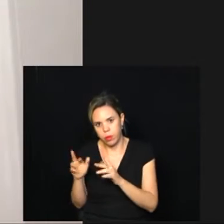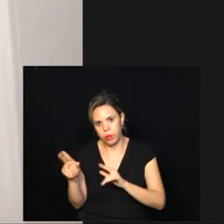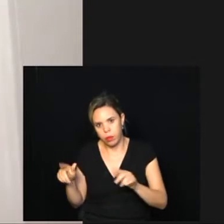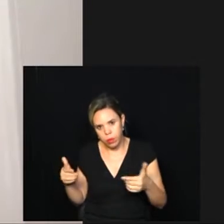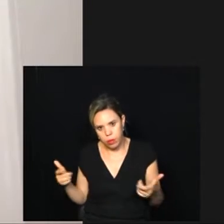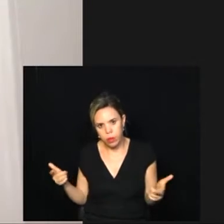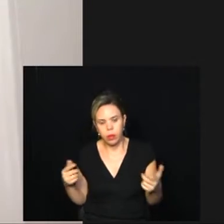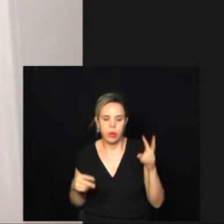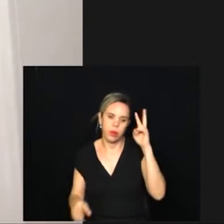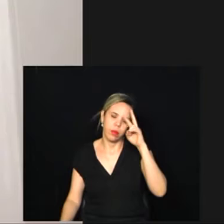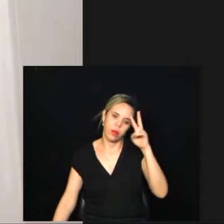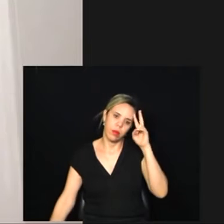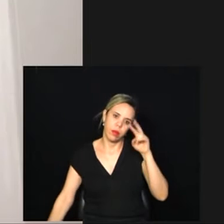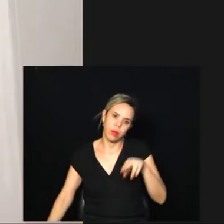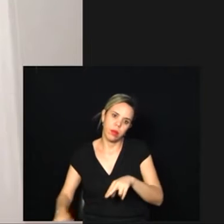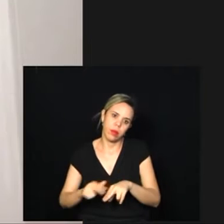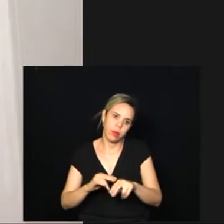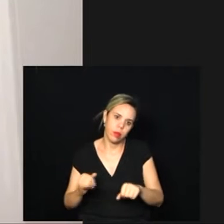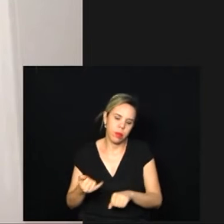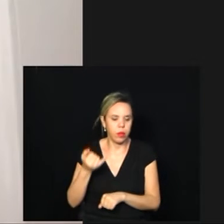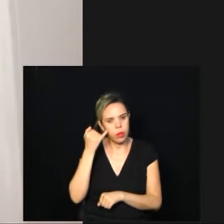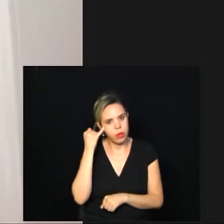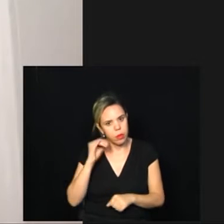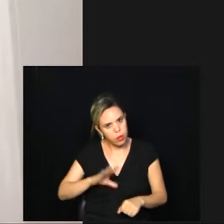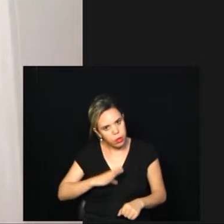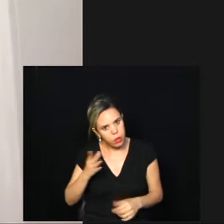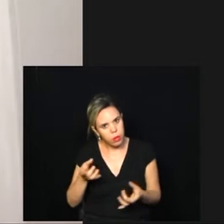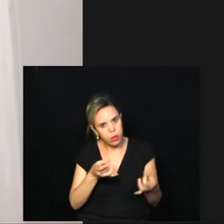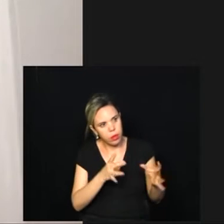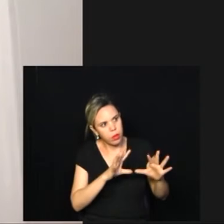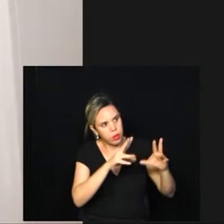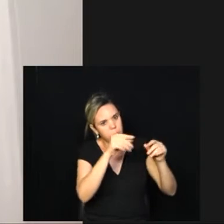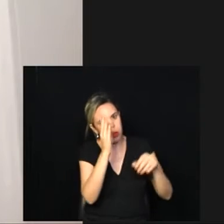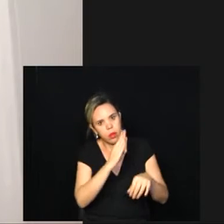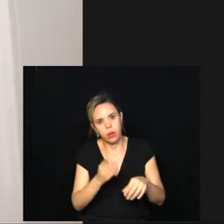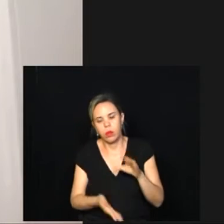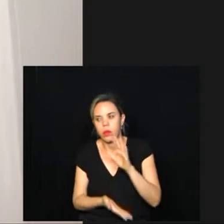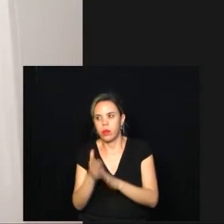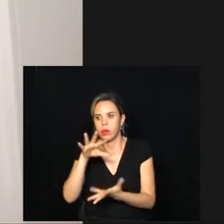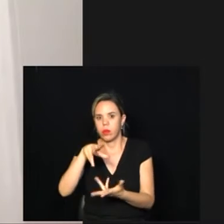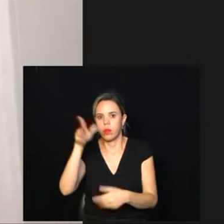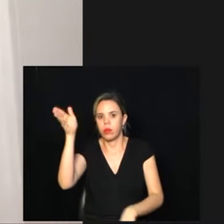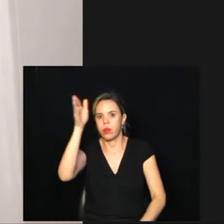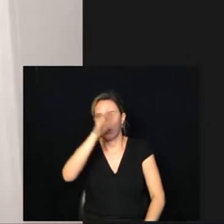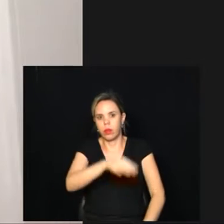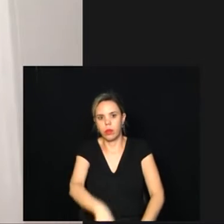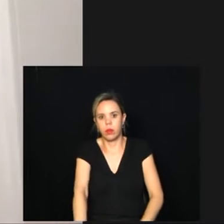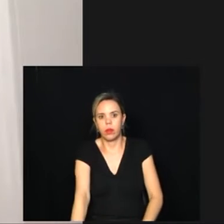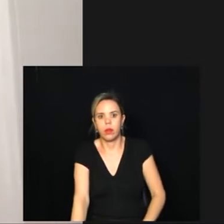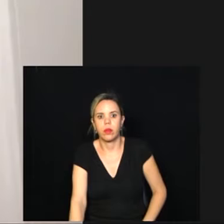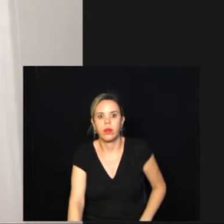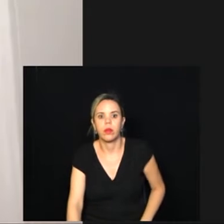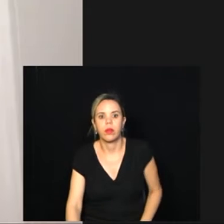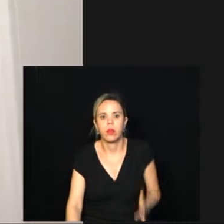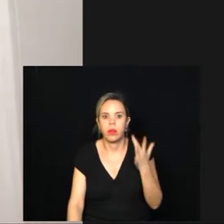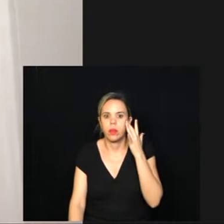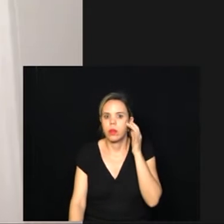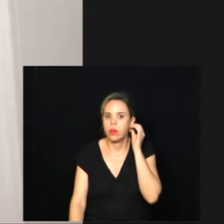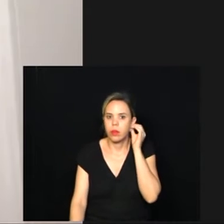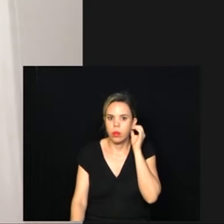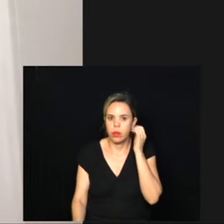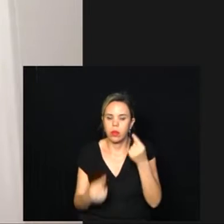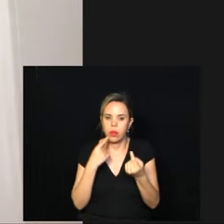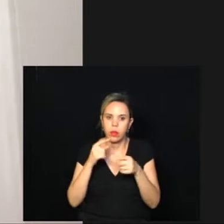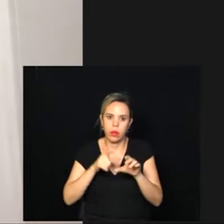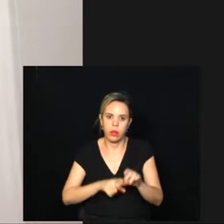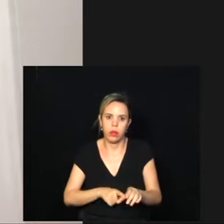né, para minha história por conta do Japão, a coragem de deixar tudo e viajar pelo mundo, né? Então, eu acho que o feedback depende muito